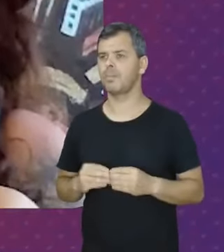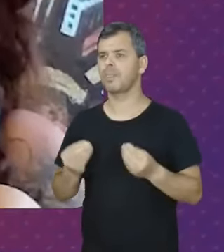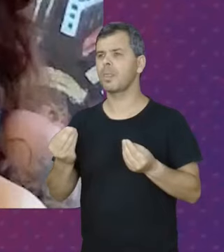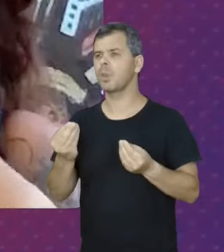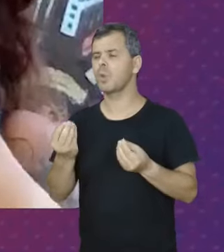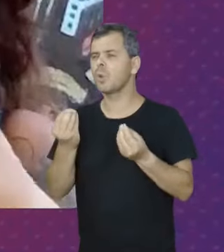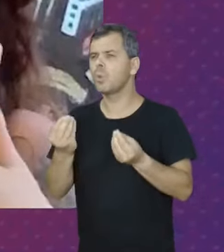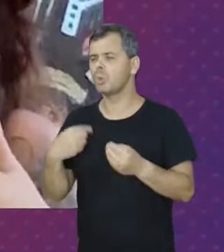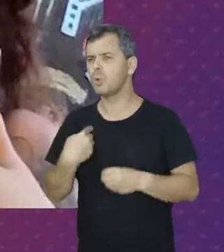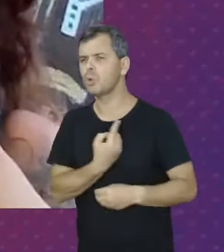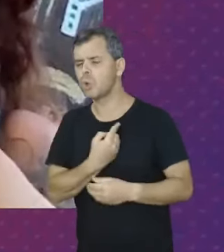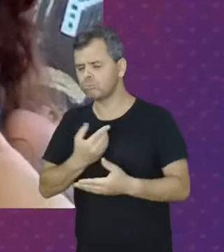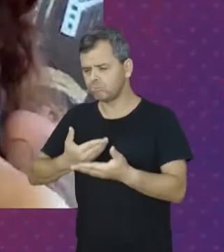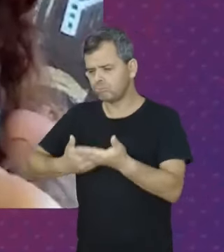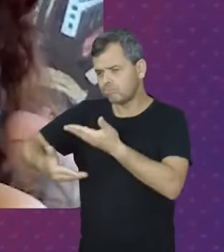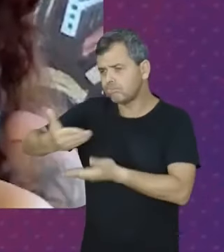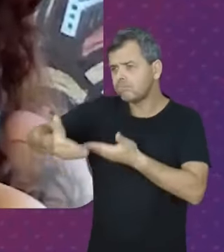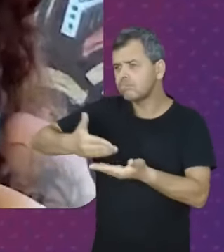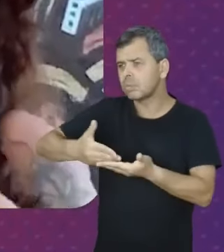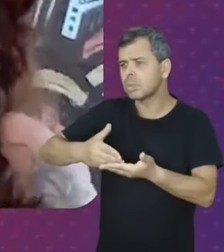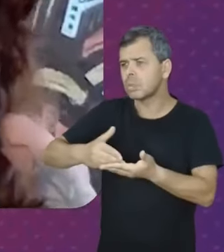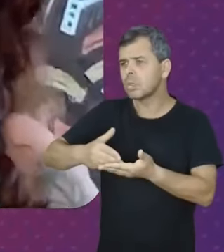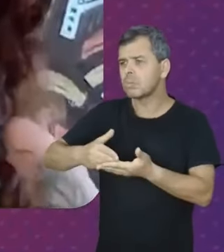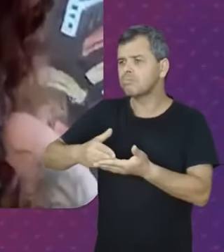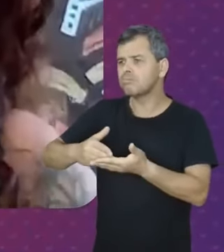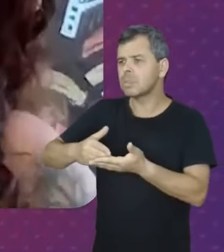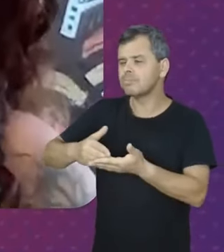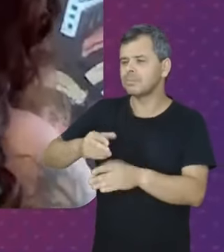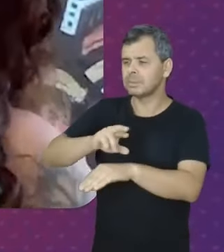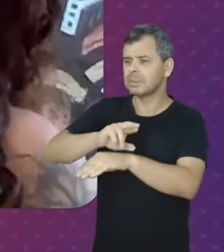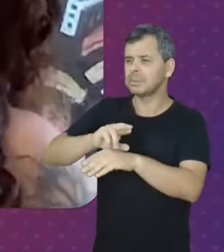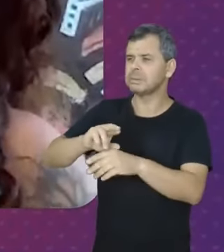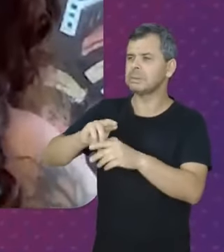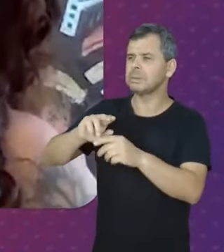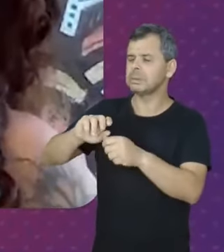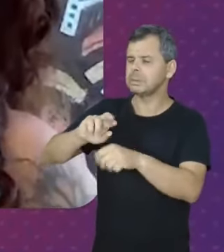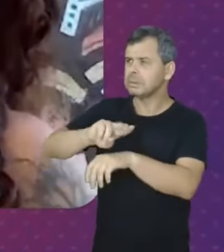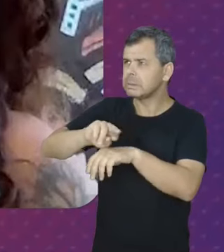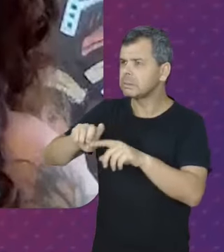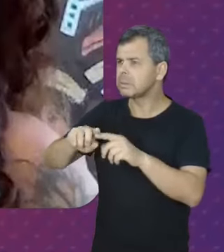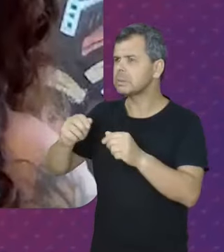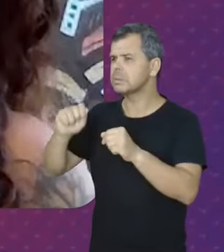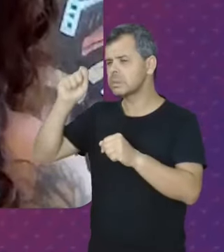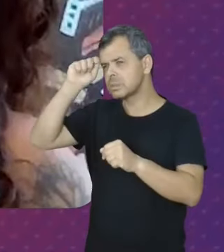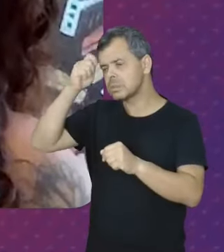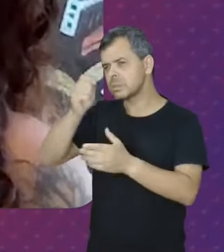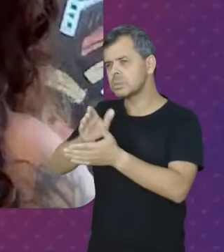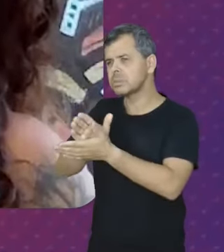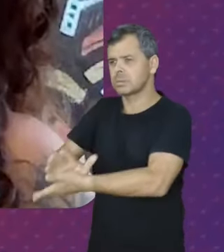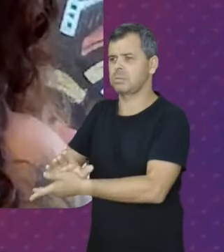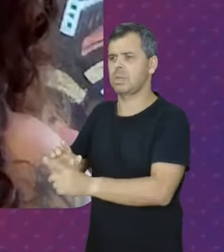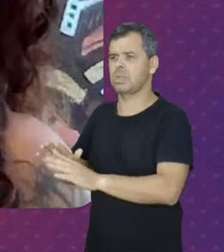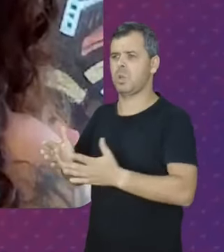que a gente trata nossas crianças sem discriminação. O código colocava muito na